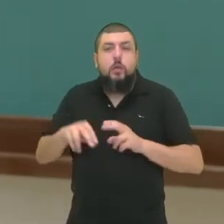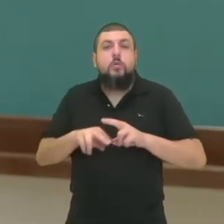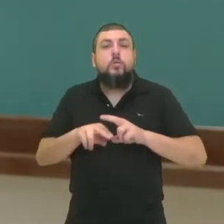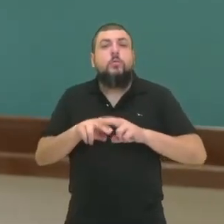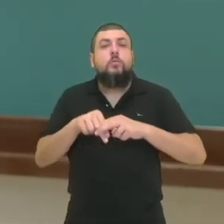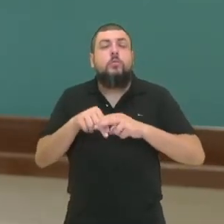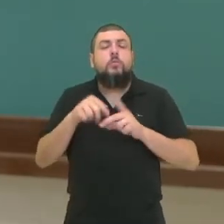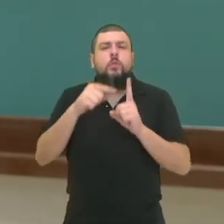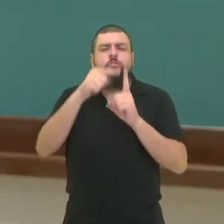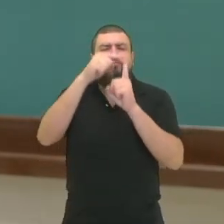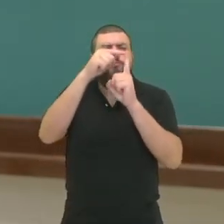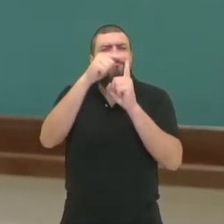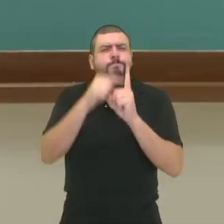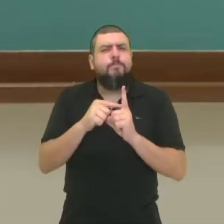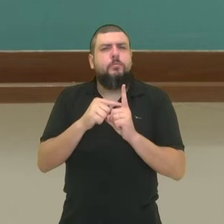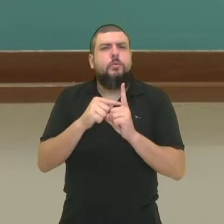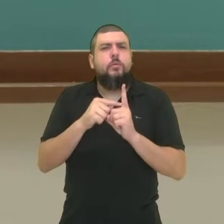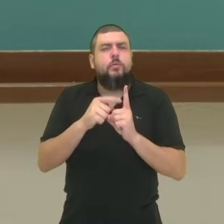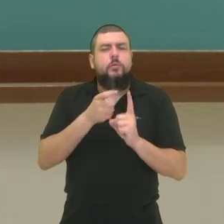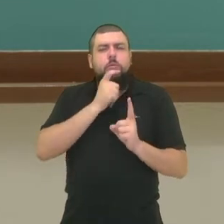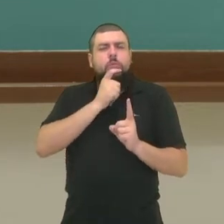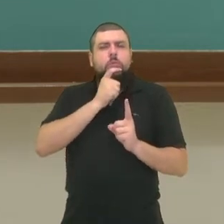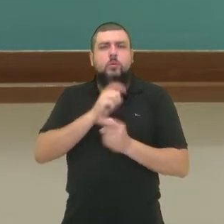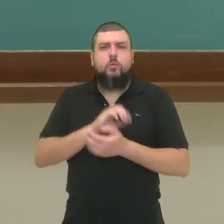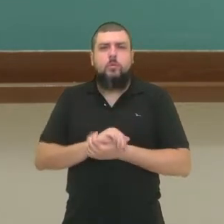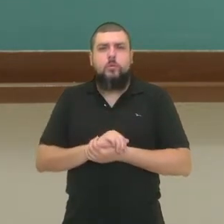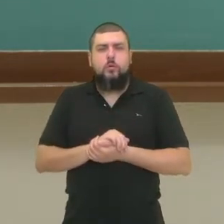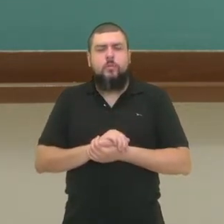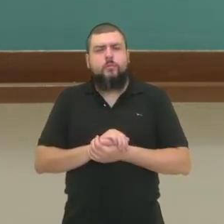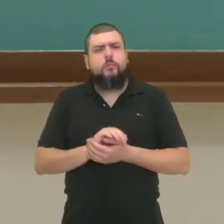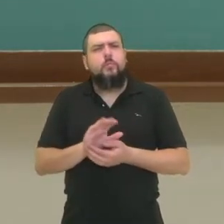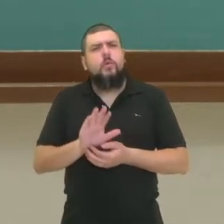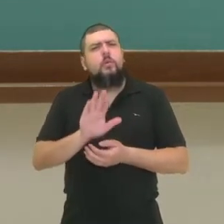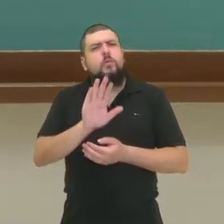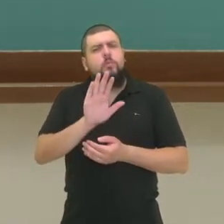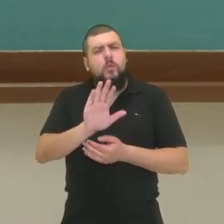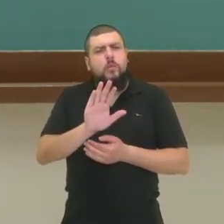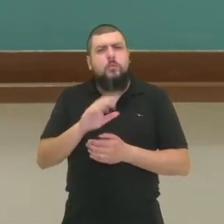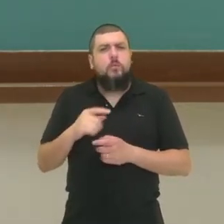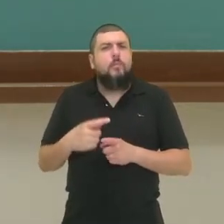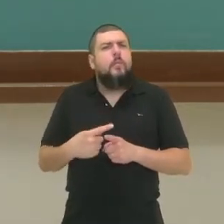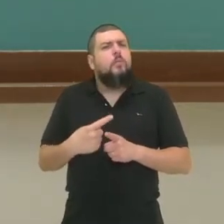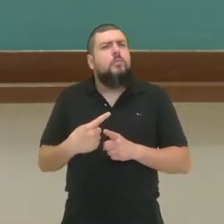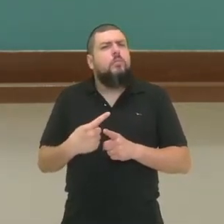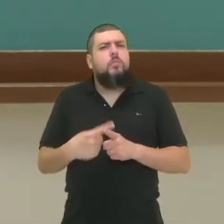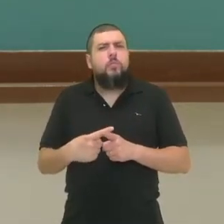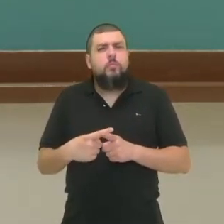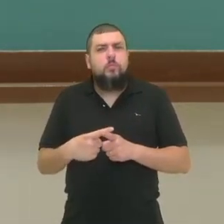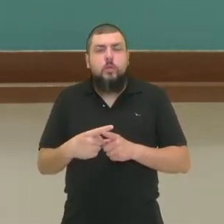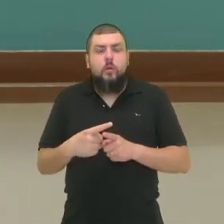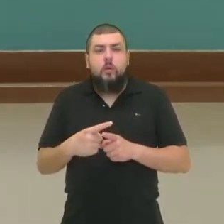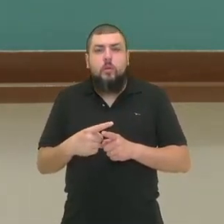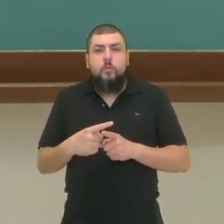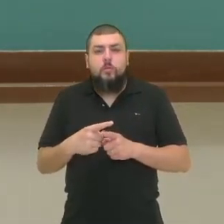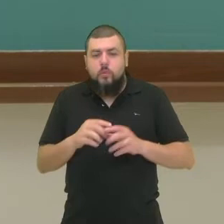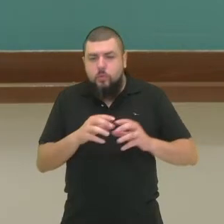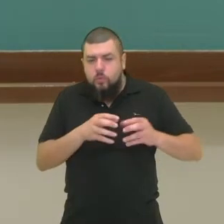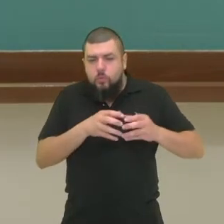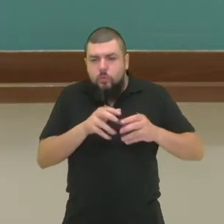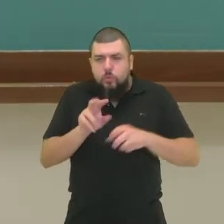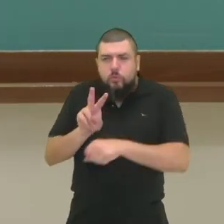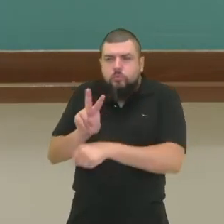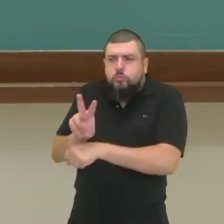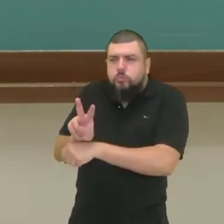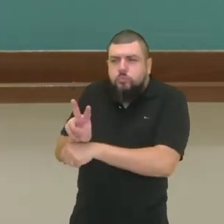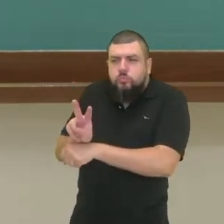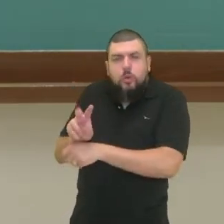temperatura. Daí você pergunta assim, mas por que eles monitoram? Por que eles fazem isso? Porque